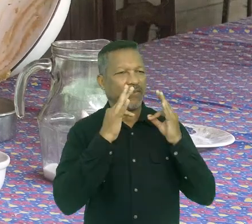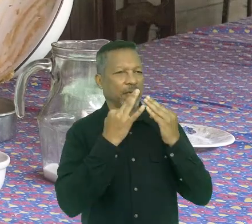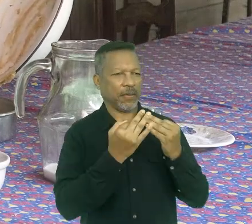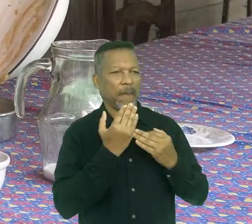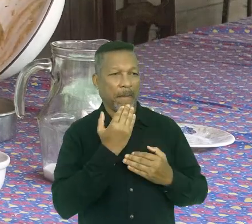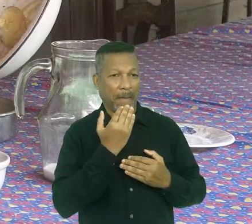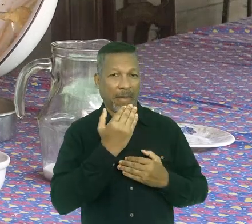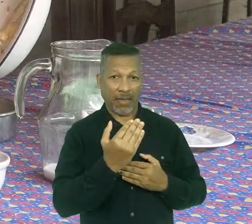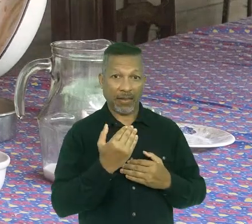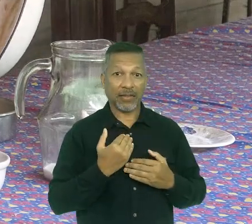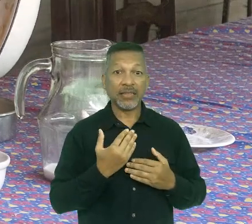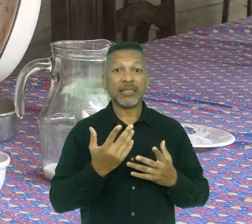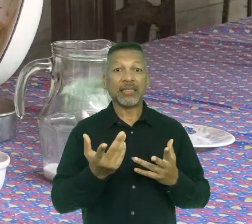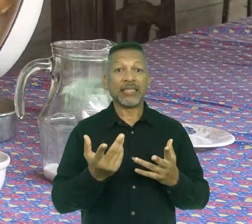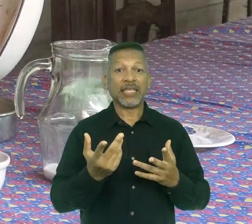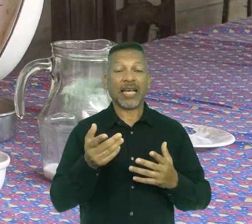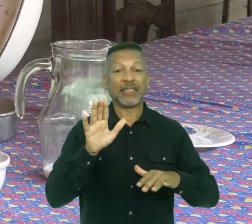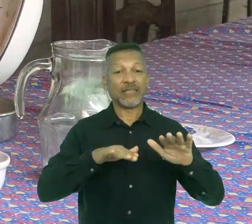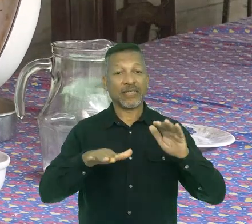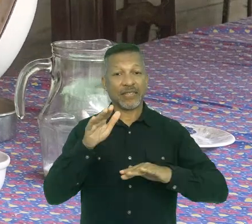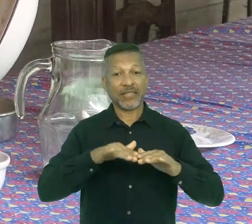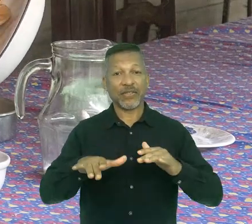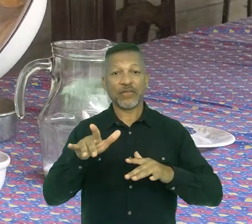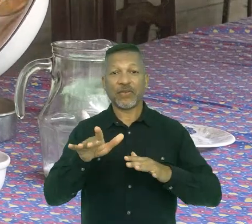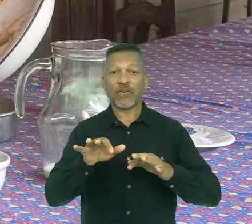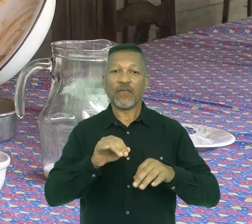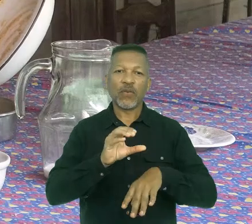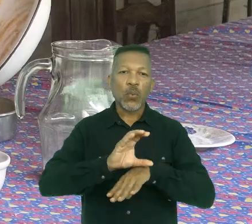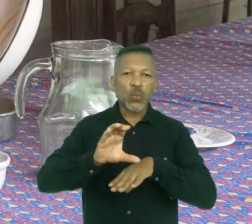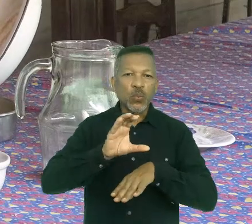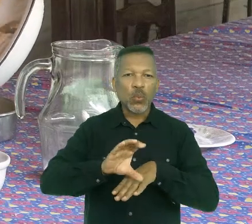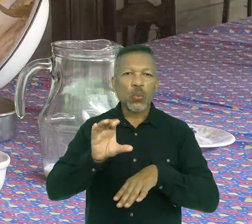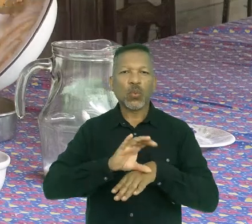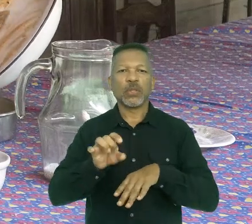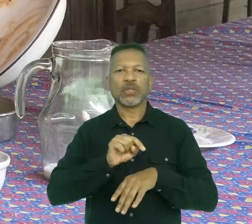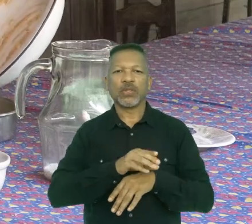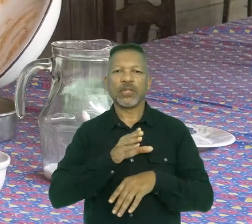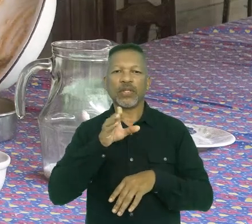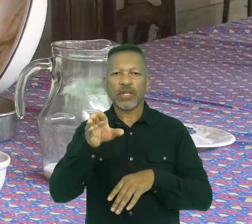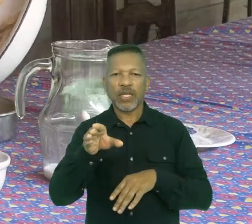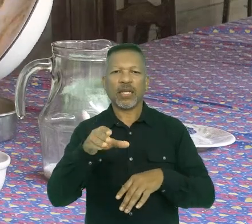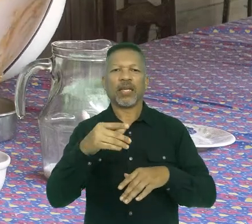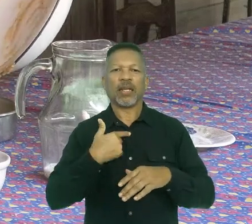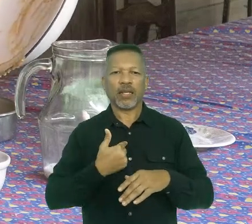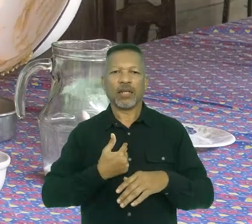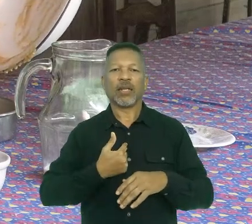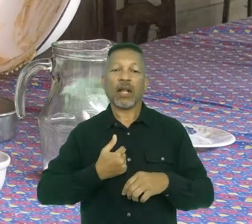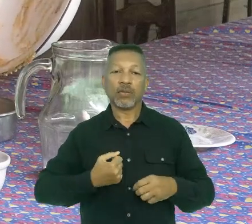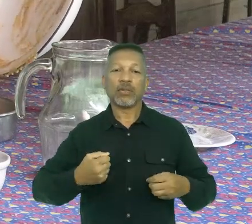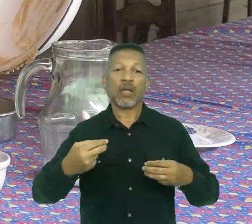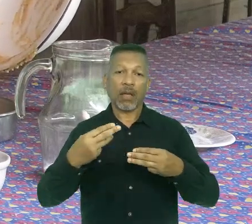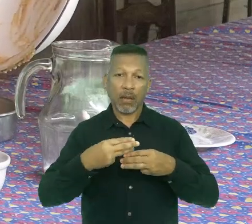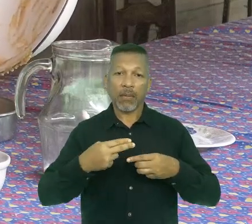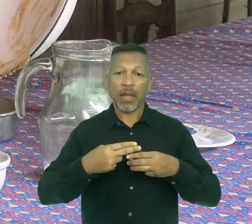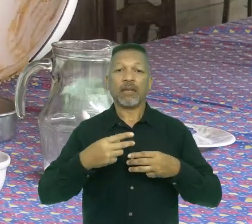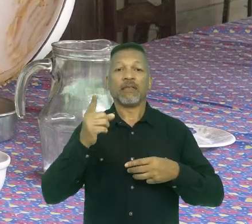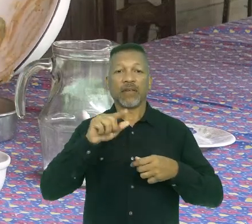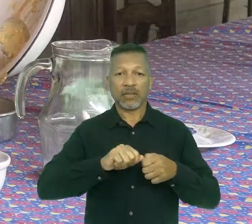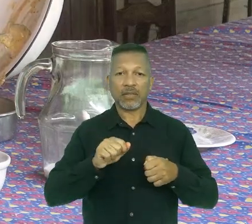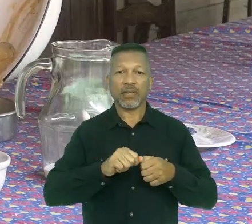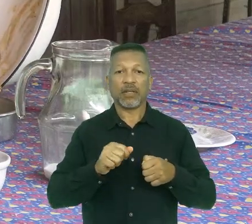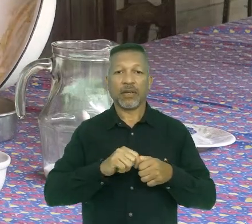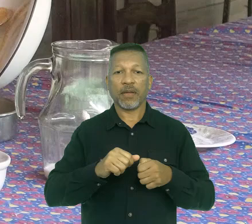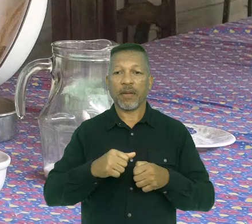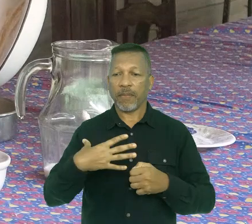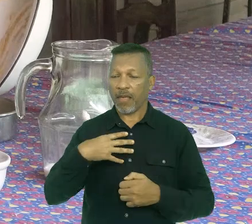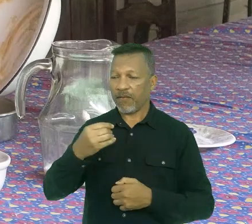Às vezes eles vão fazendo curso, indo lá pro Sebrae para essas coisas. A minha filha sempre fala, ô mãe, faz